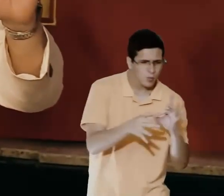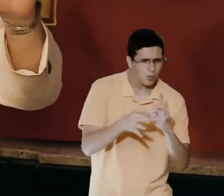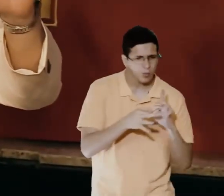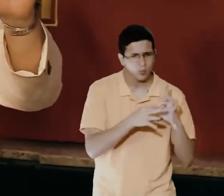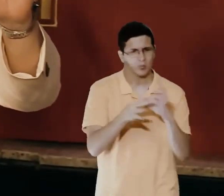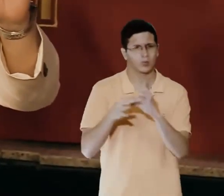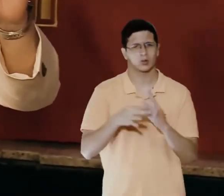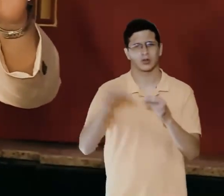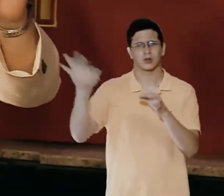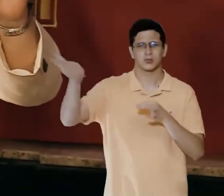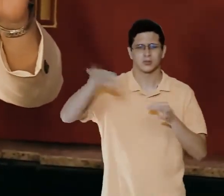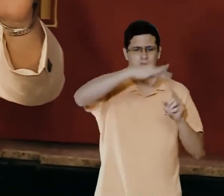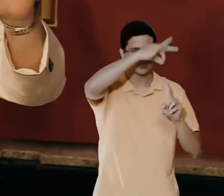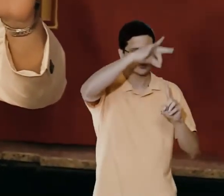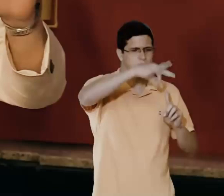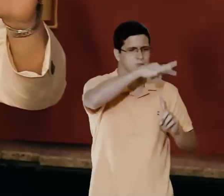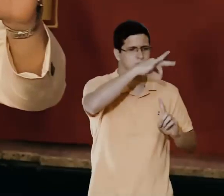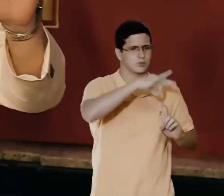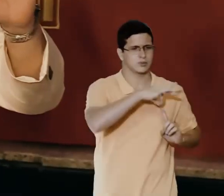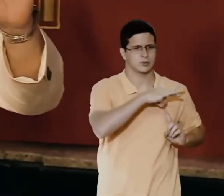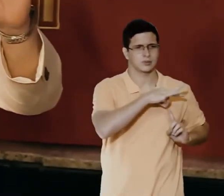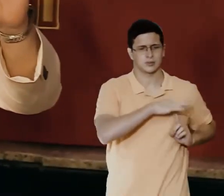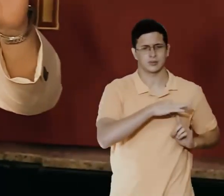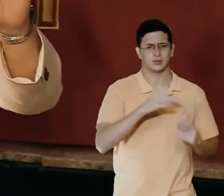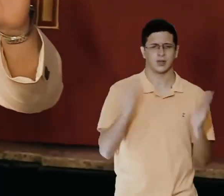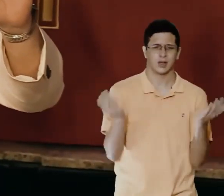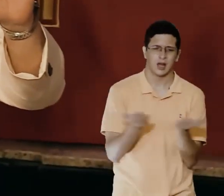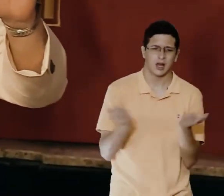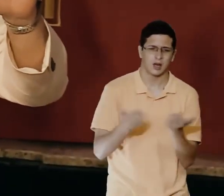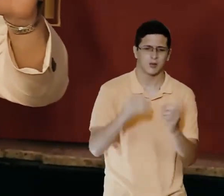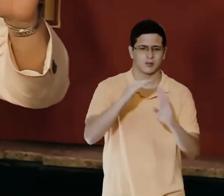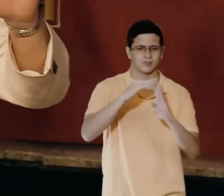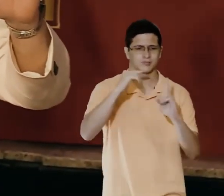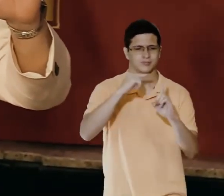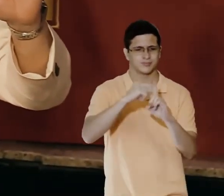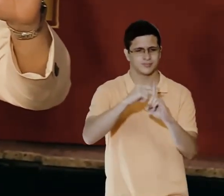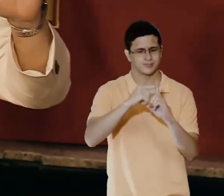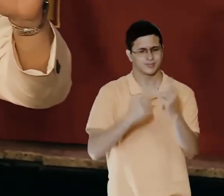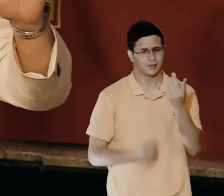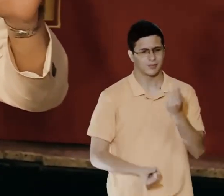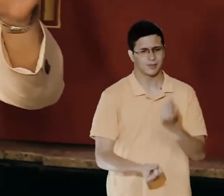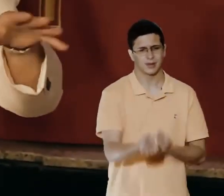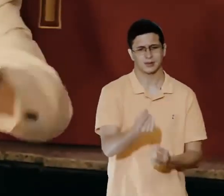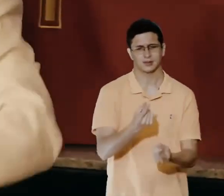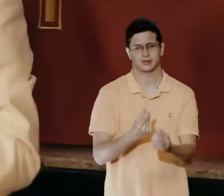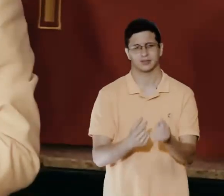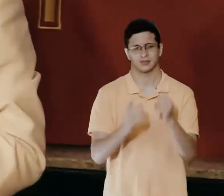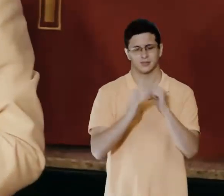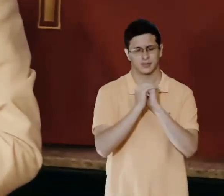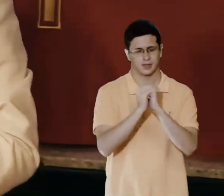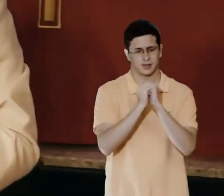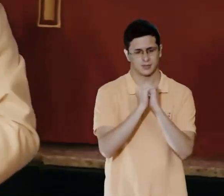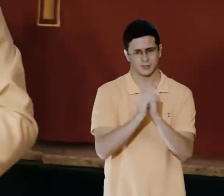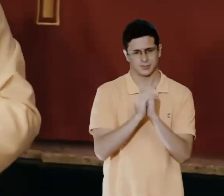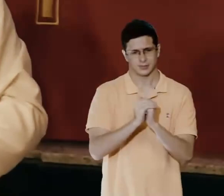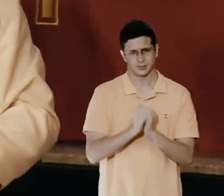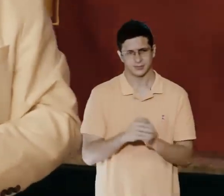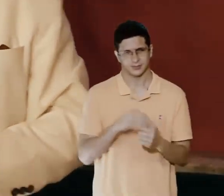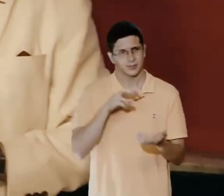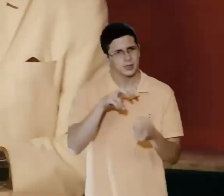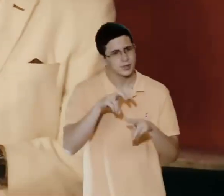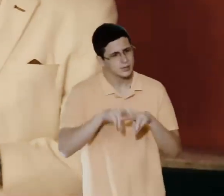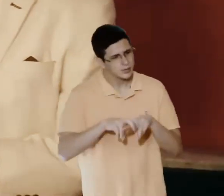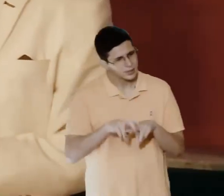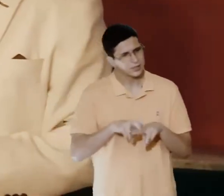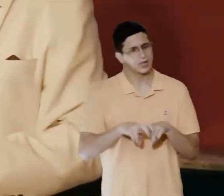Divino Espírito Santo sejam com sua igreja, Senhor, agora e para todos sempre. Amém. Sente-se, pós-lúdio é